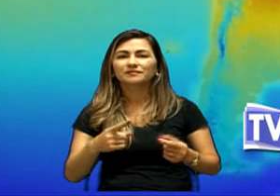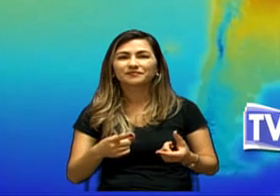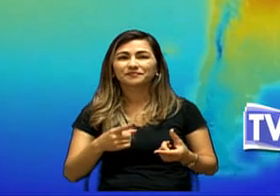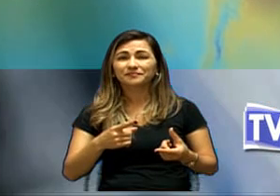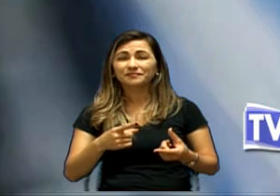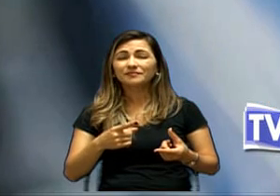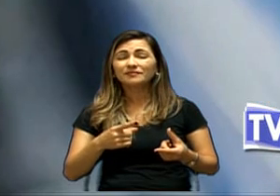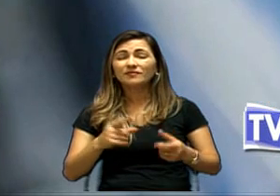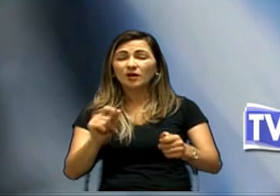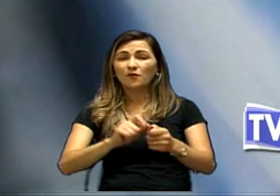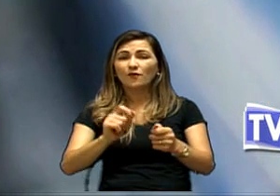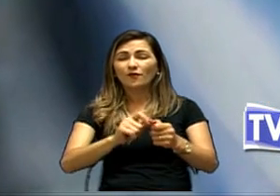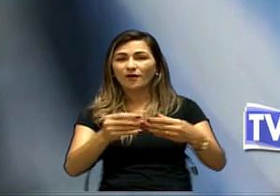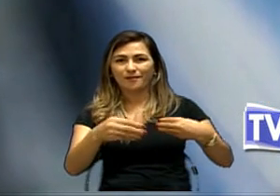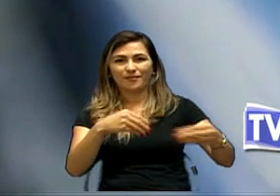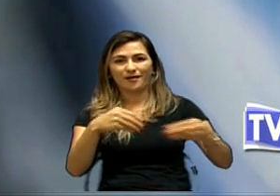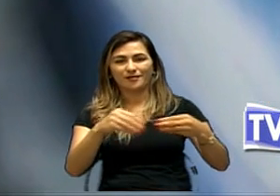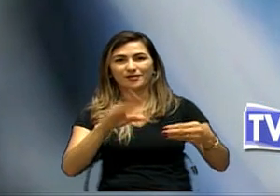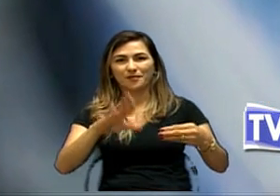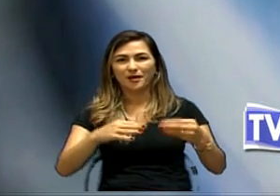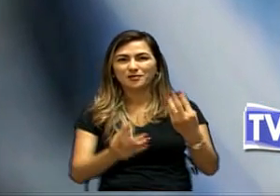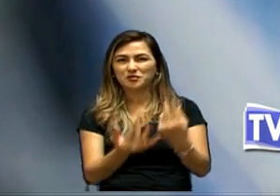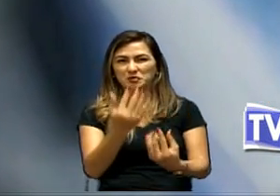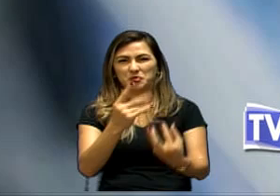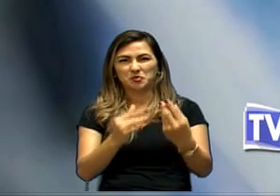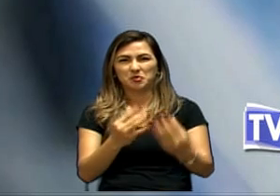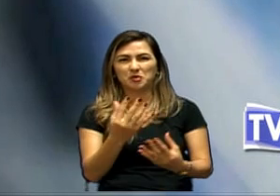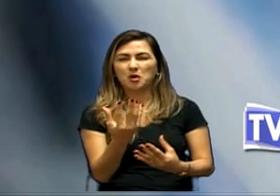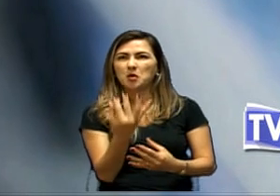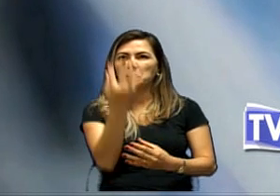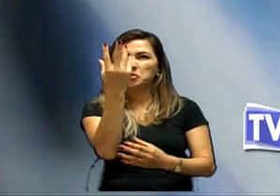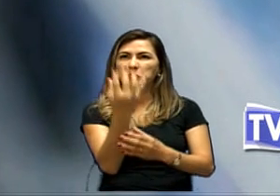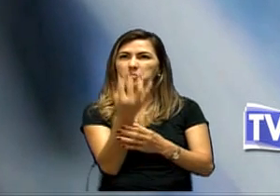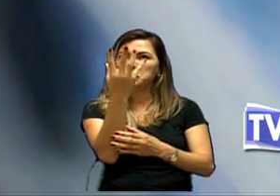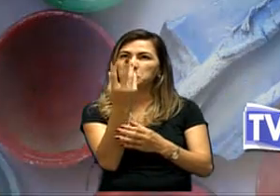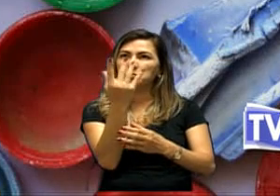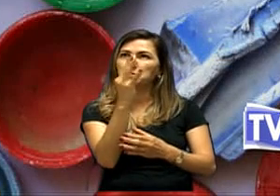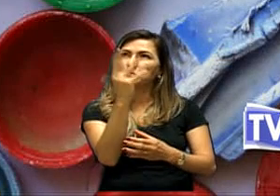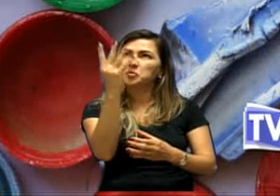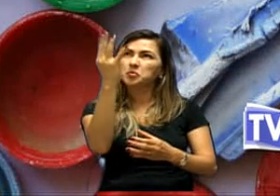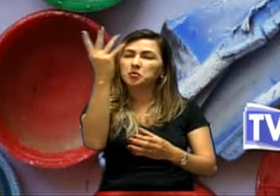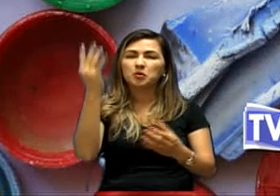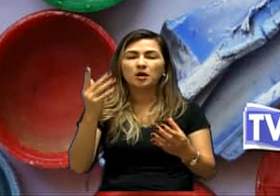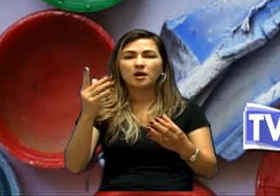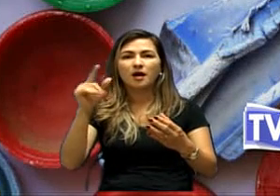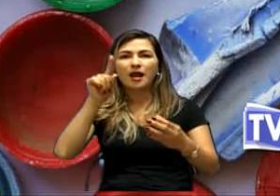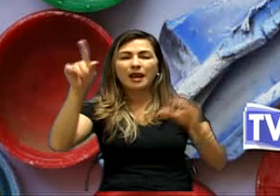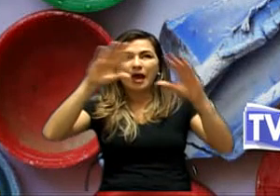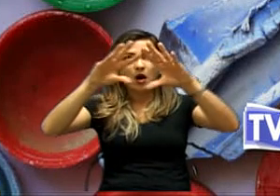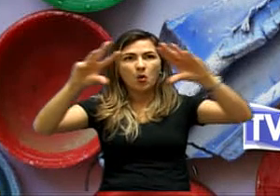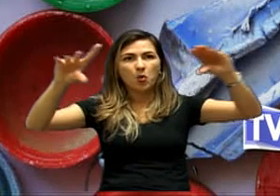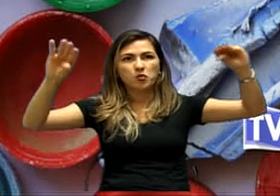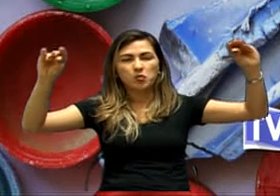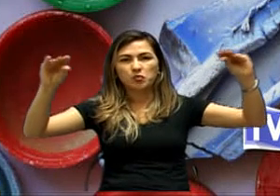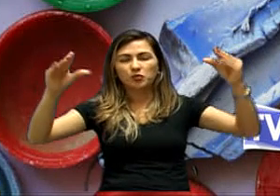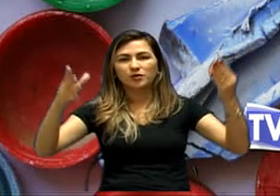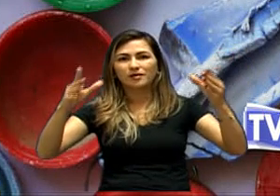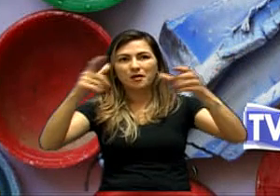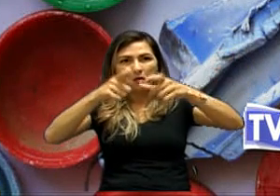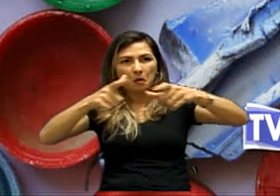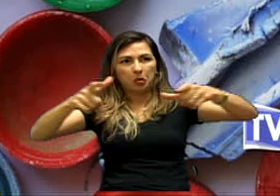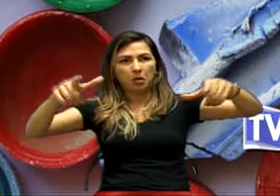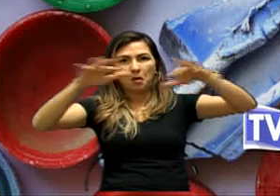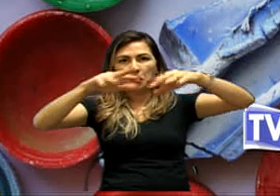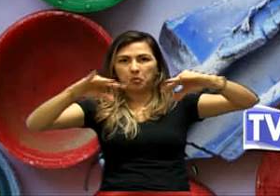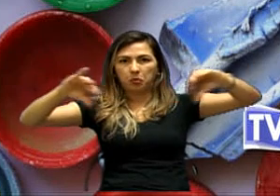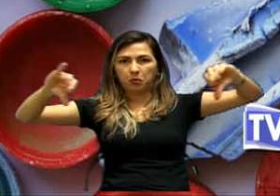mudanças climáticas. O plástico também gasta energia e água em seu processo de produção e, no pós-consumo, gera muitos